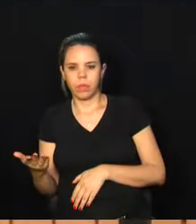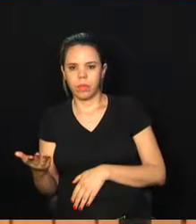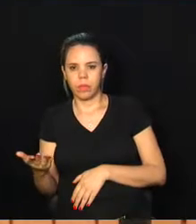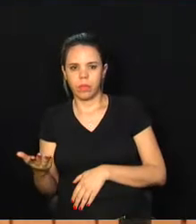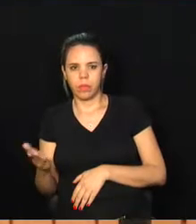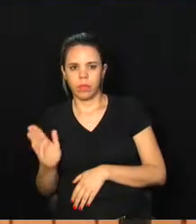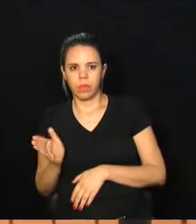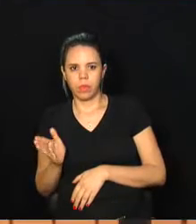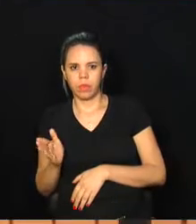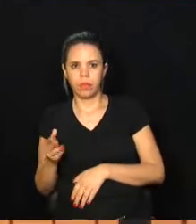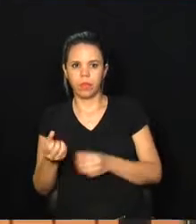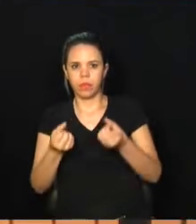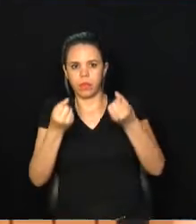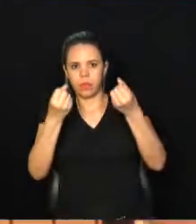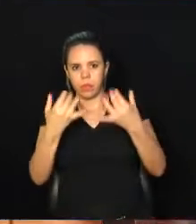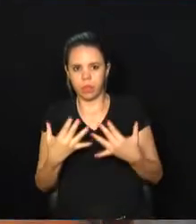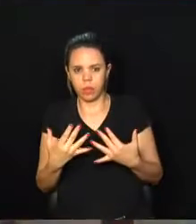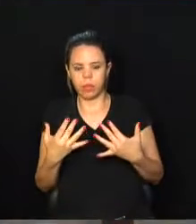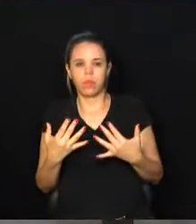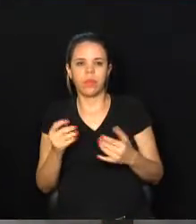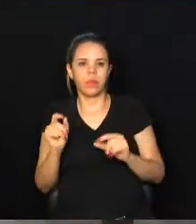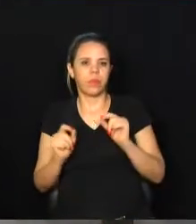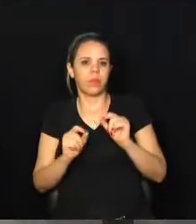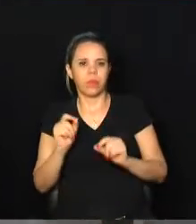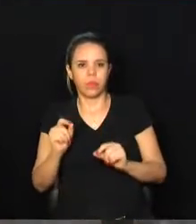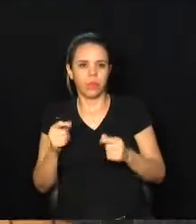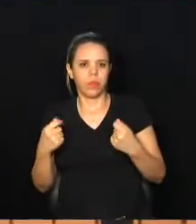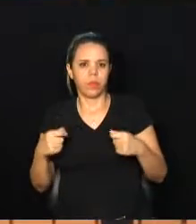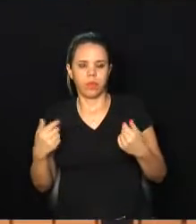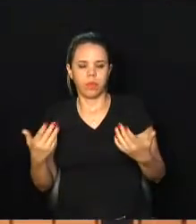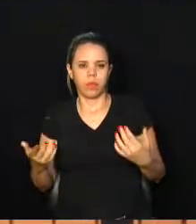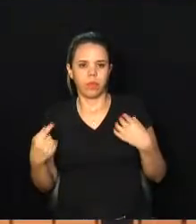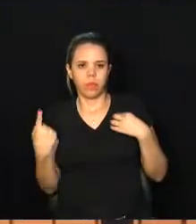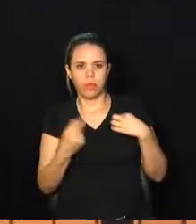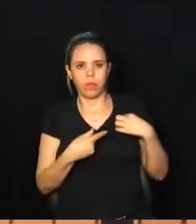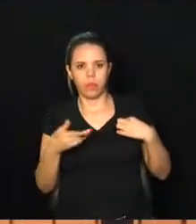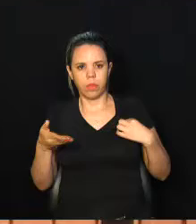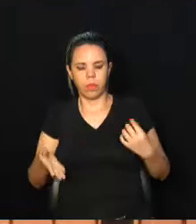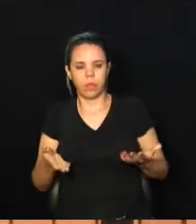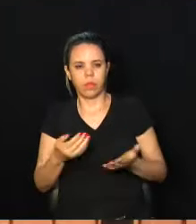Ele já descreveu mais ou menos a necessidade nossa